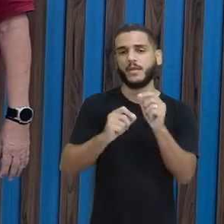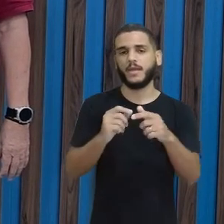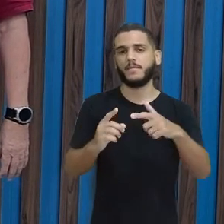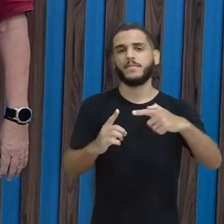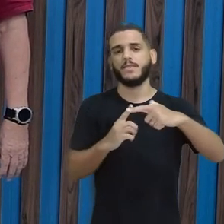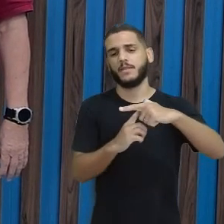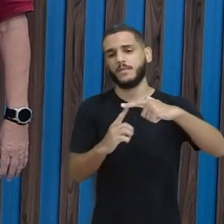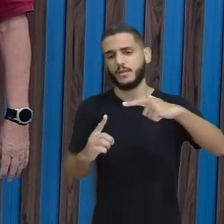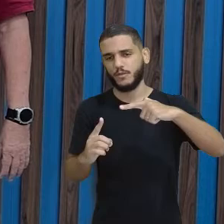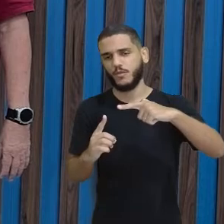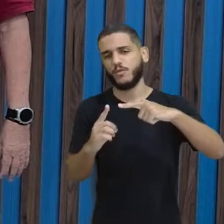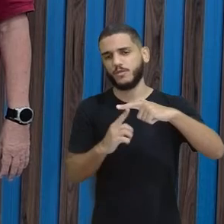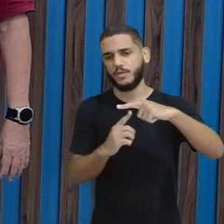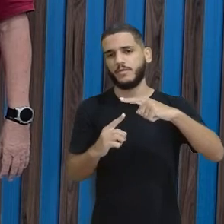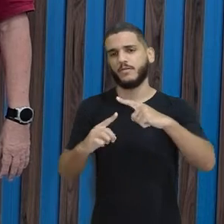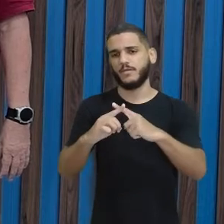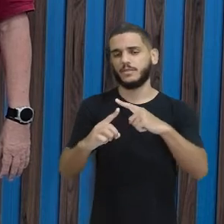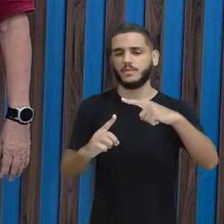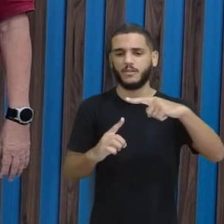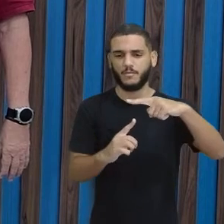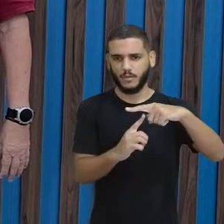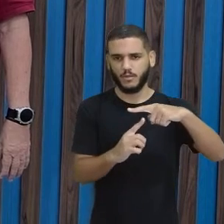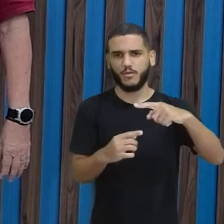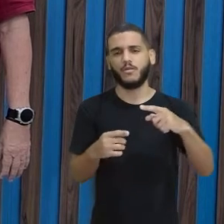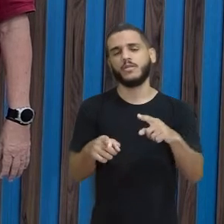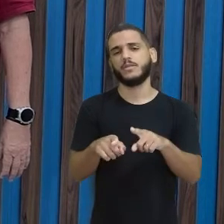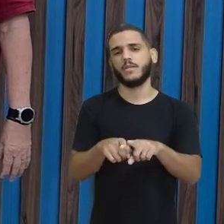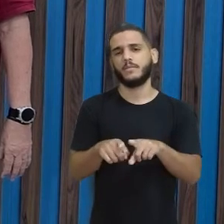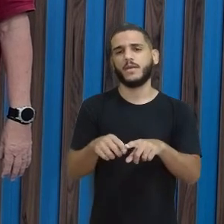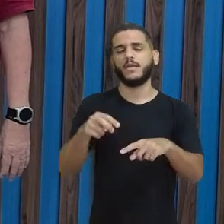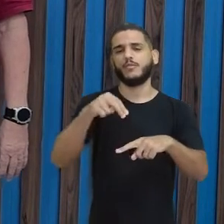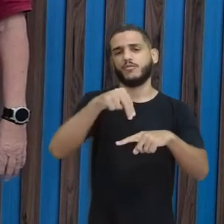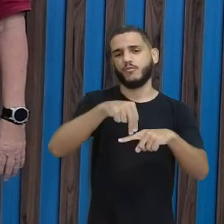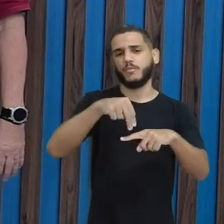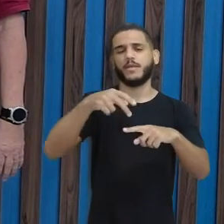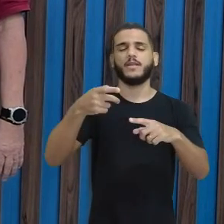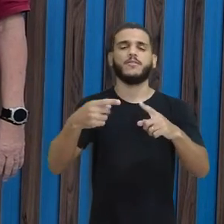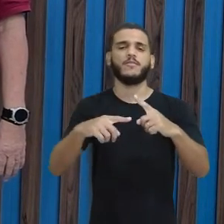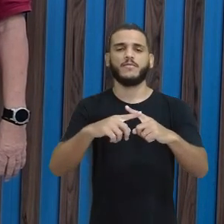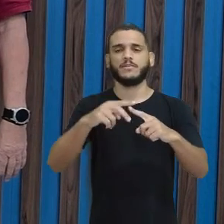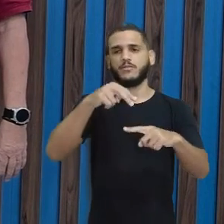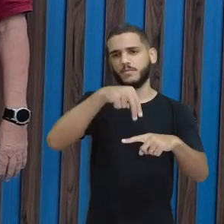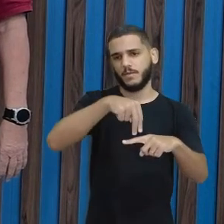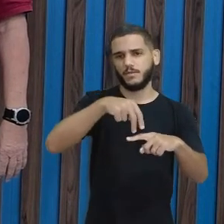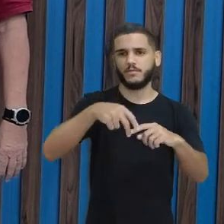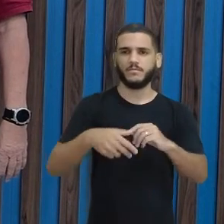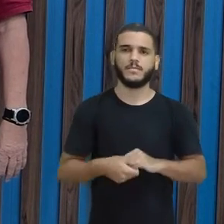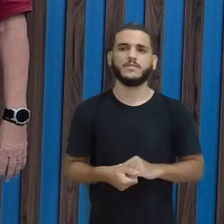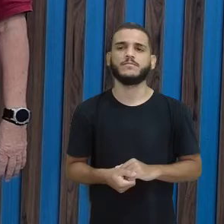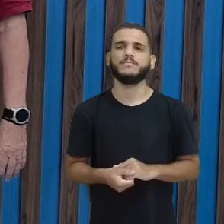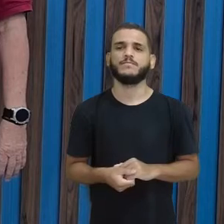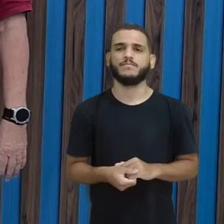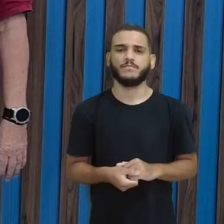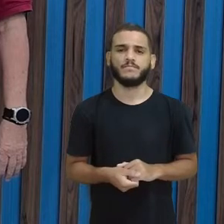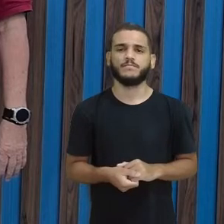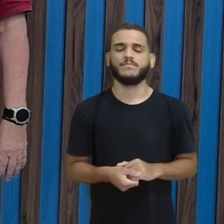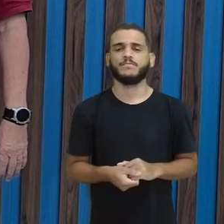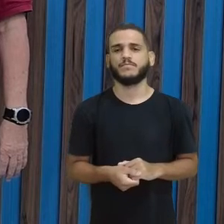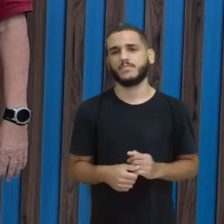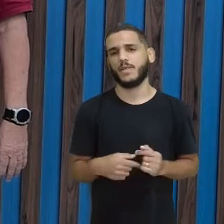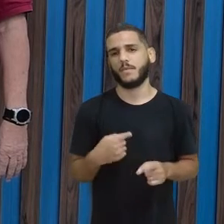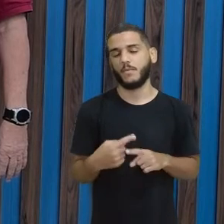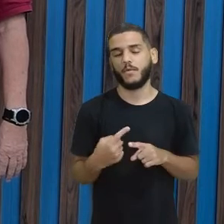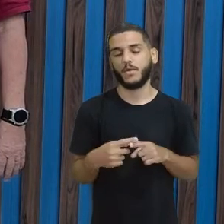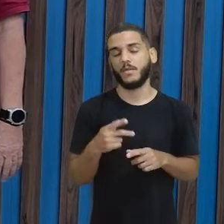o denominador com o denominador. Só que a gente aprende outro jeito aqui comigo, né? O de cima com o de cima, o de baixo com o de baixo. Por isso que